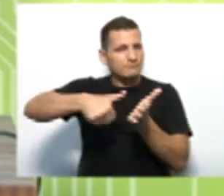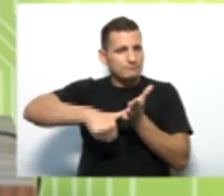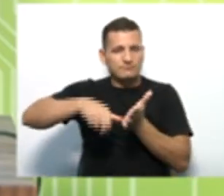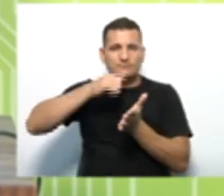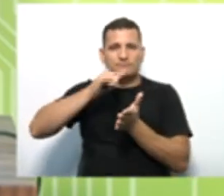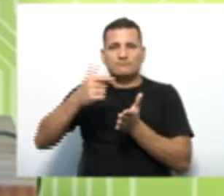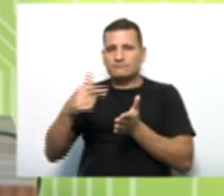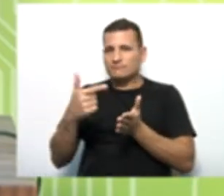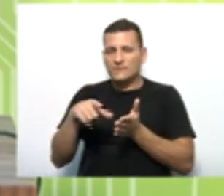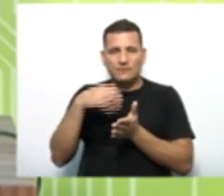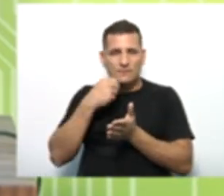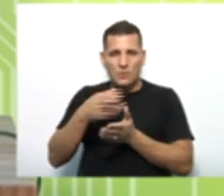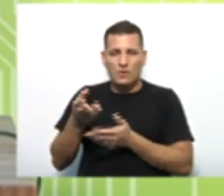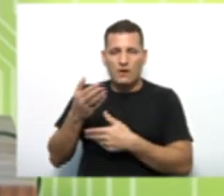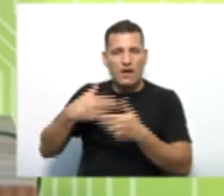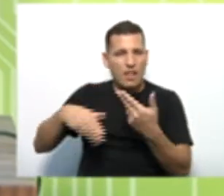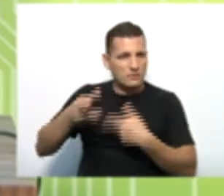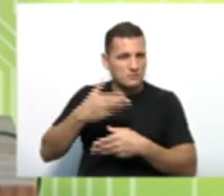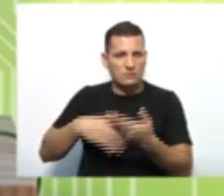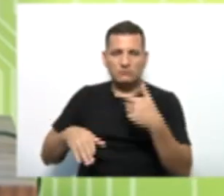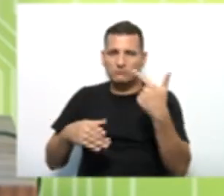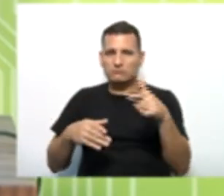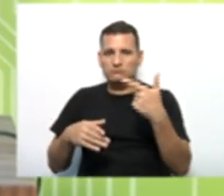relação interpessoal entre si,